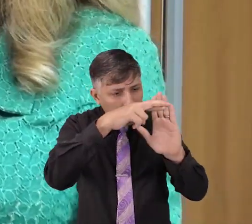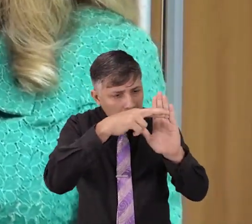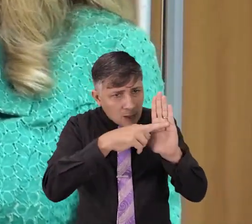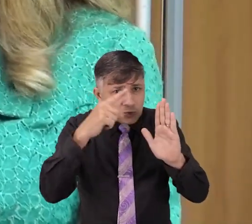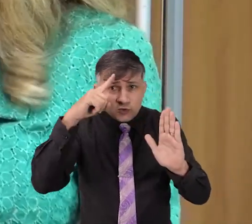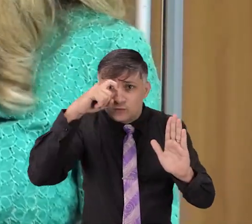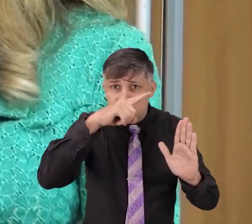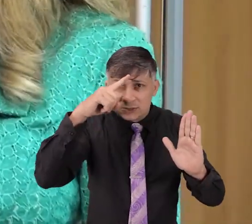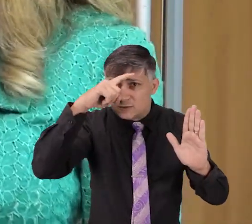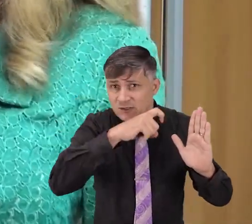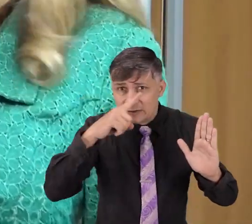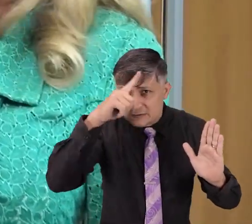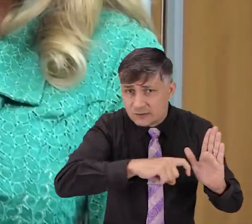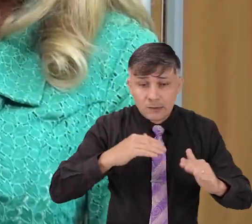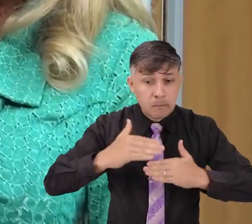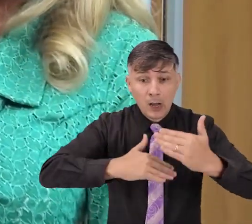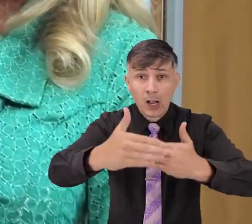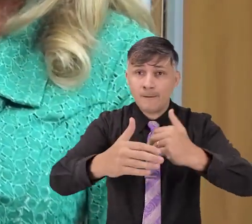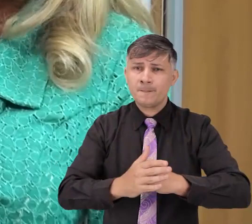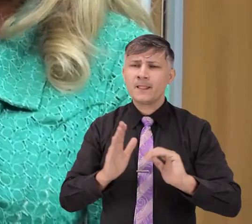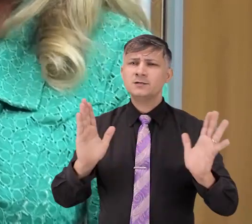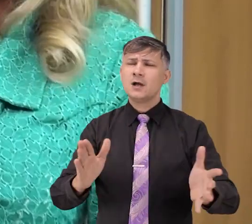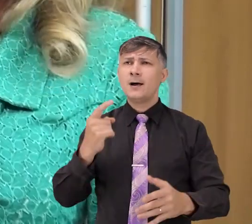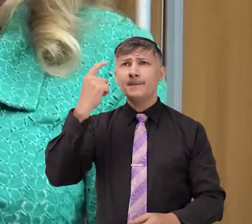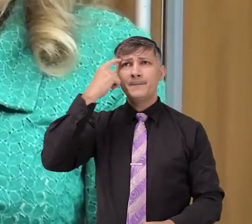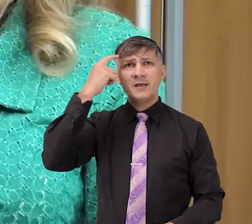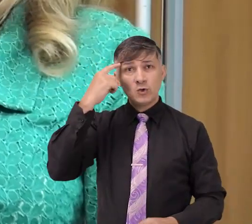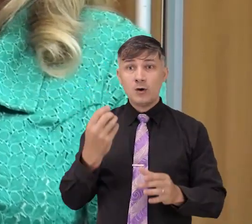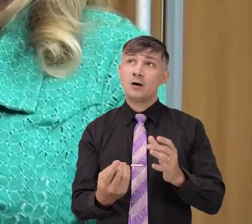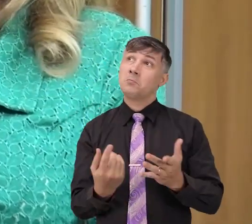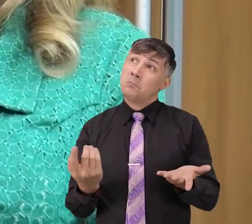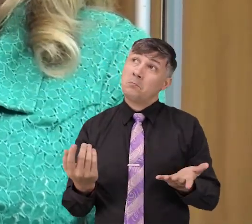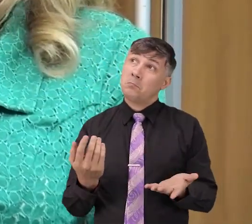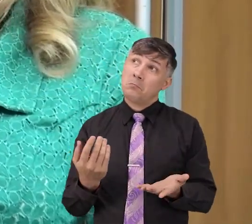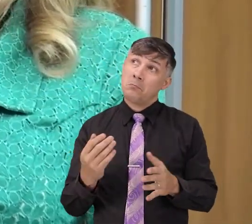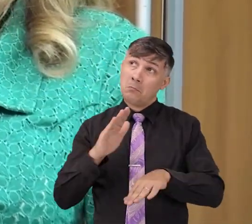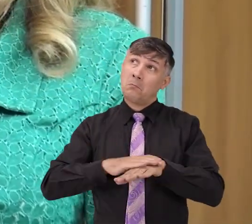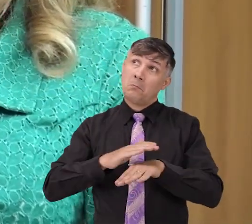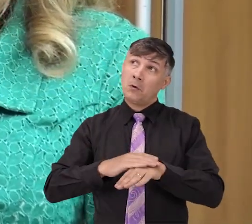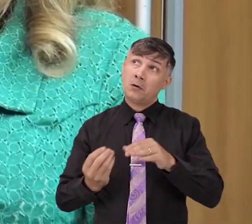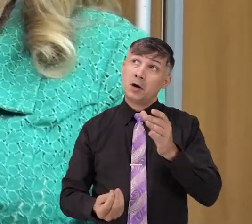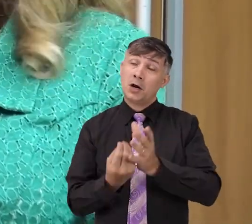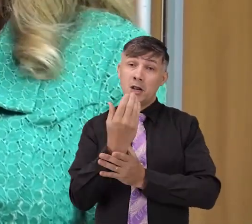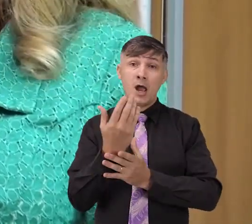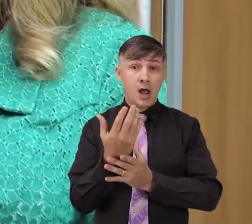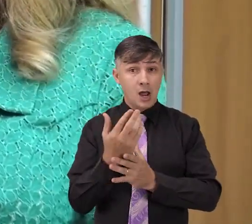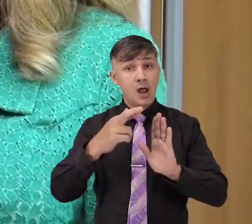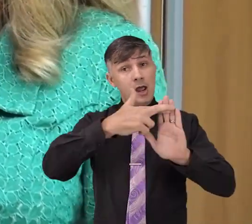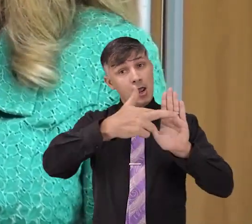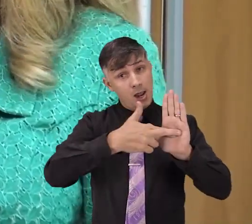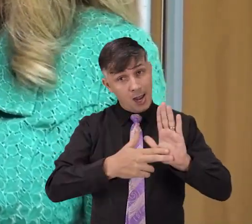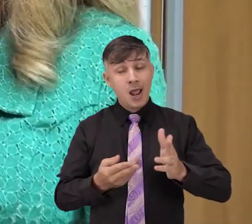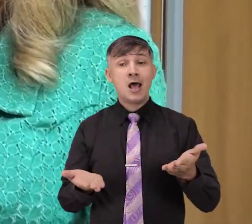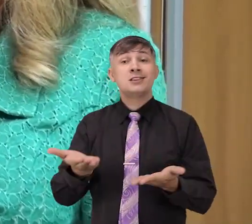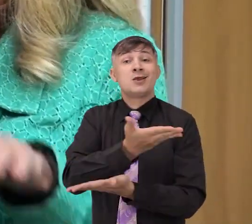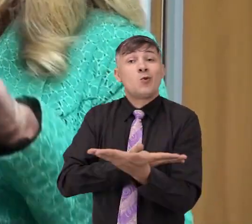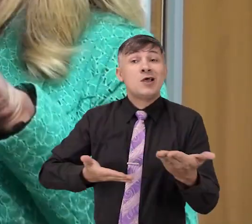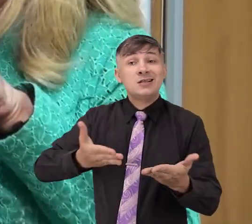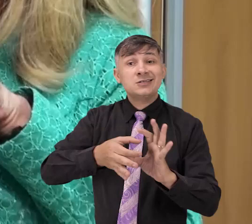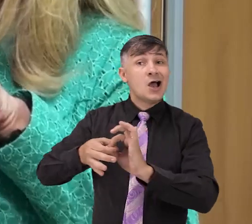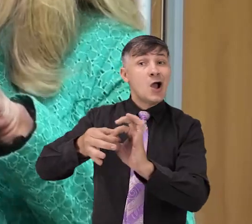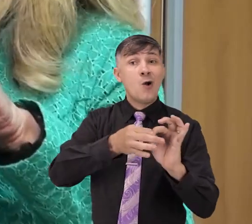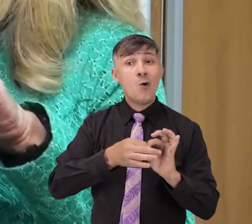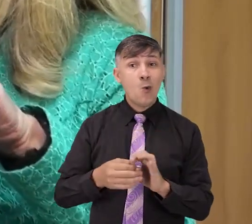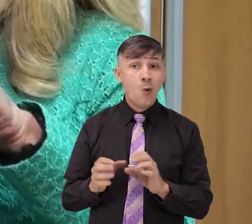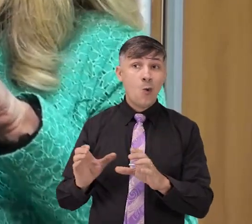se desenvolvessem. Nós pensamos até em criar algumas regras para as negociações coletivas, de forma